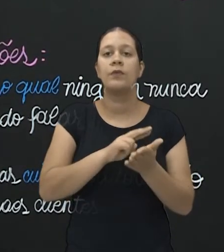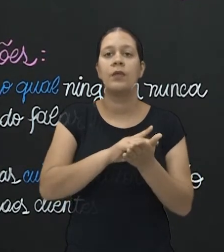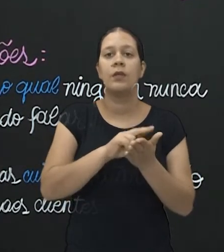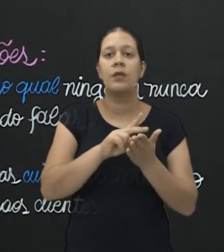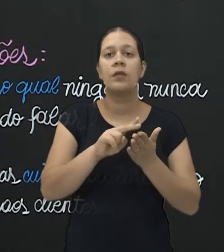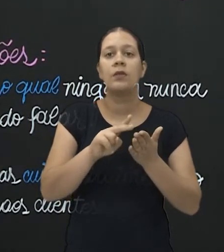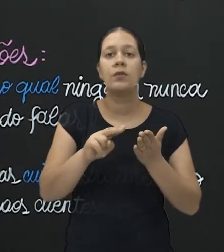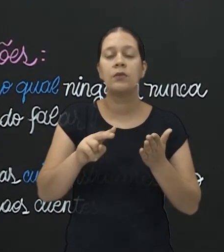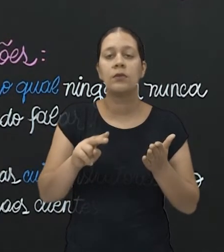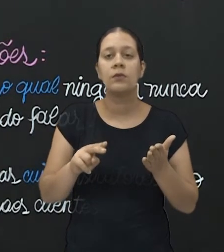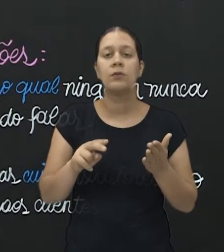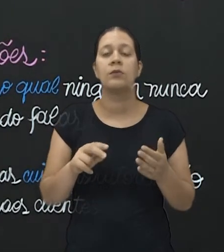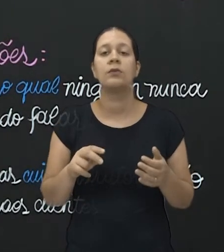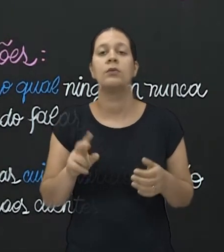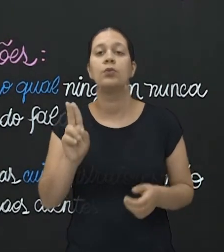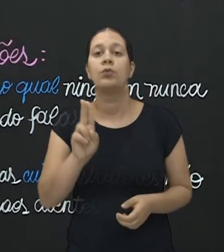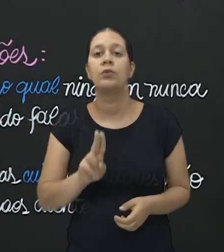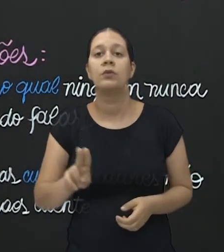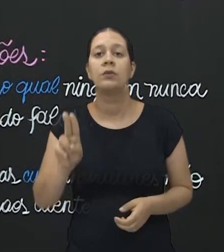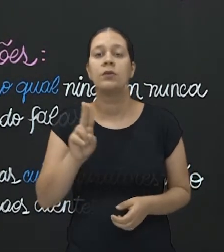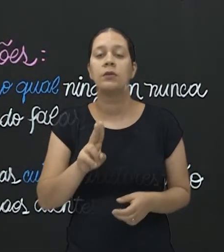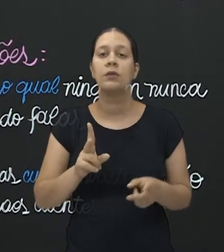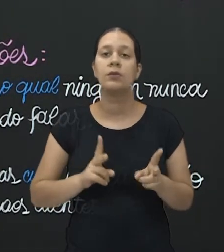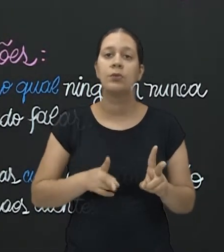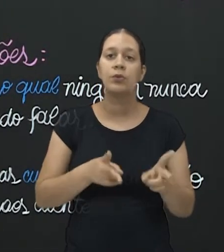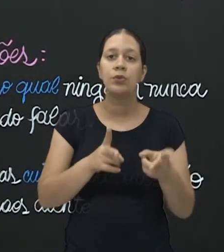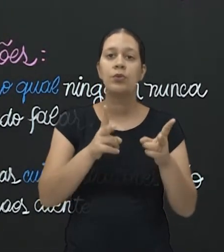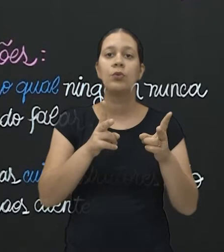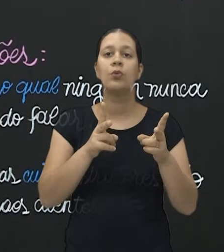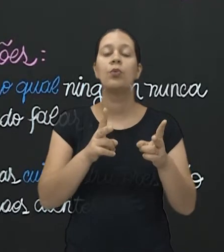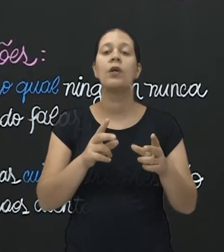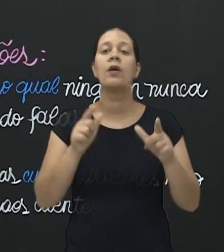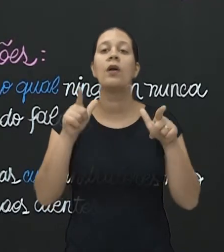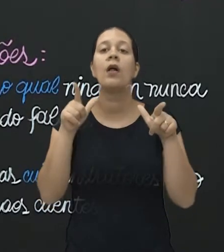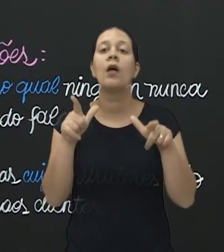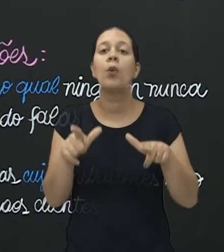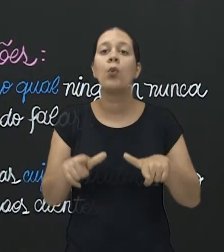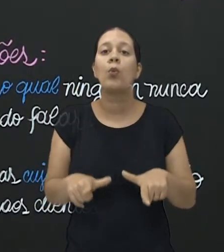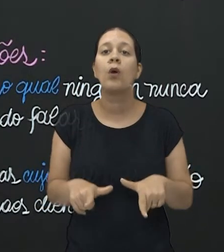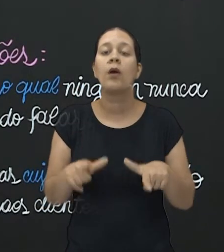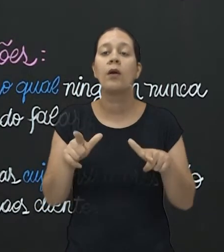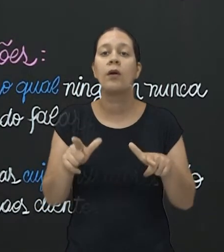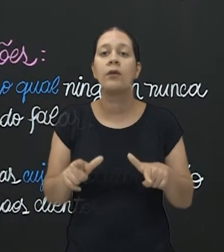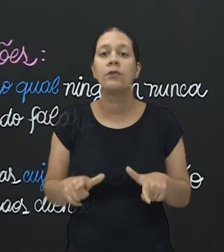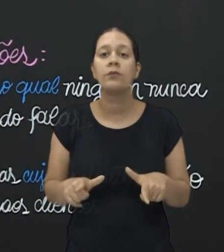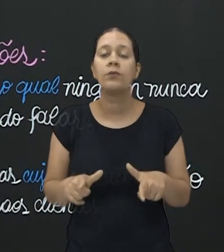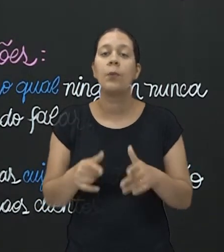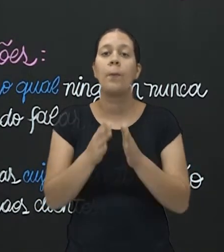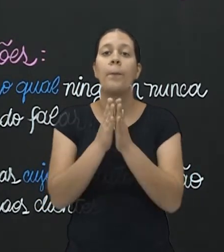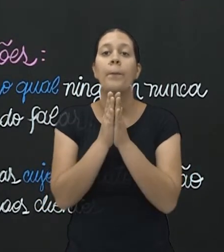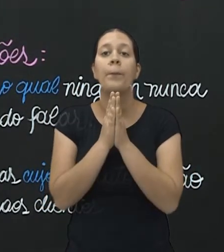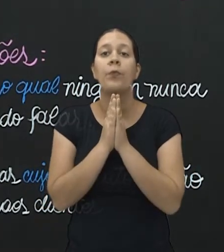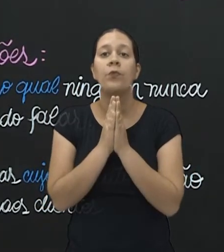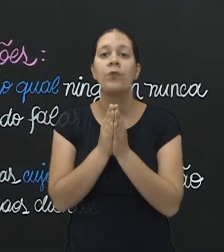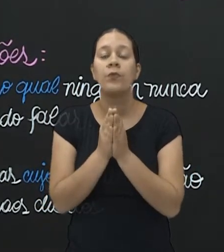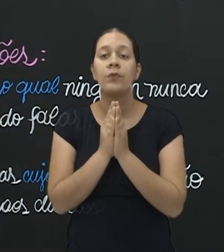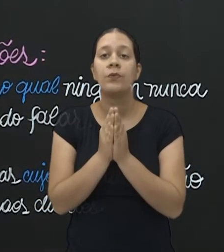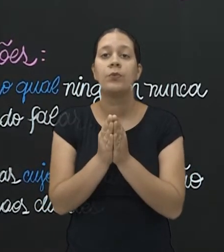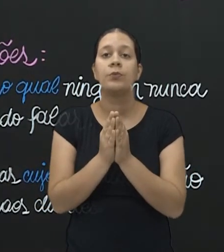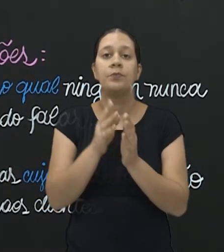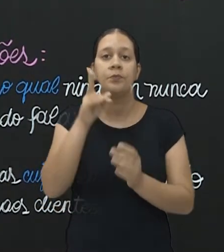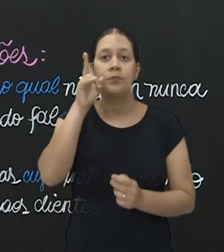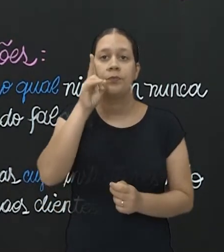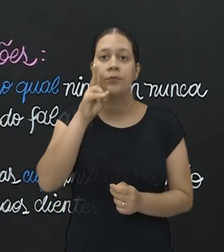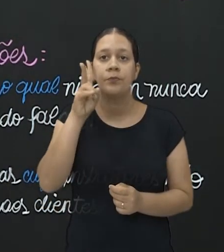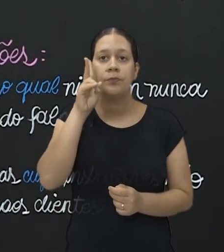invariável, ele é usado sempre para indicação de lugar. Por favor, lembre-se disso, porque o